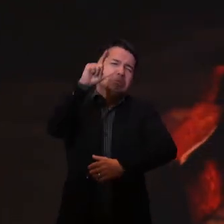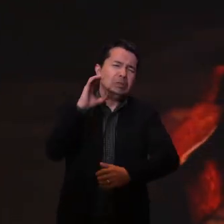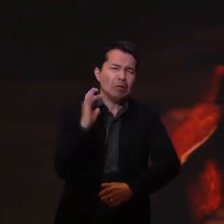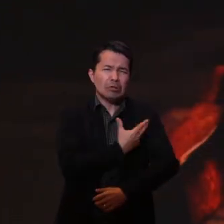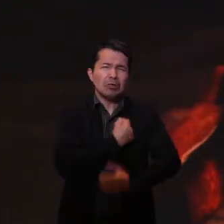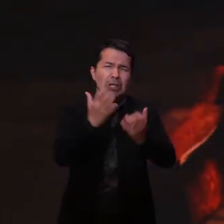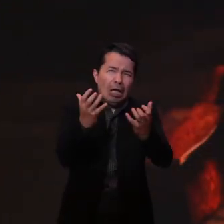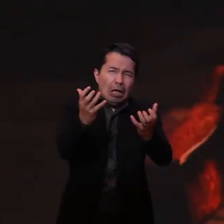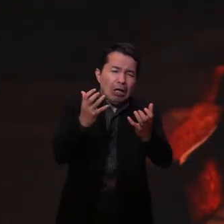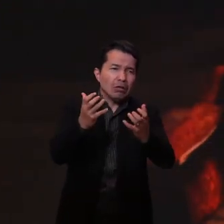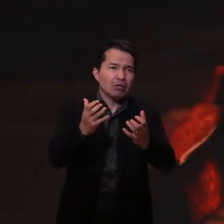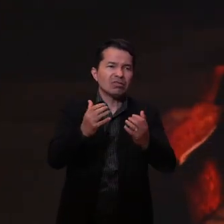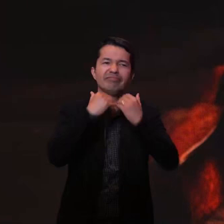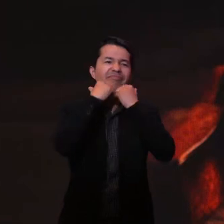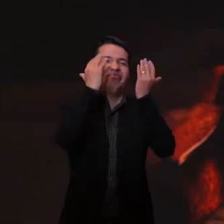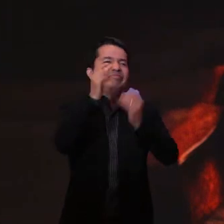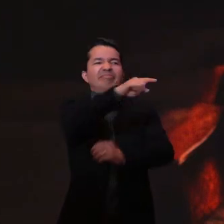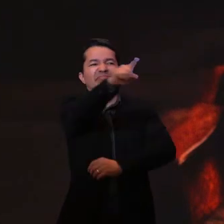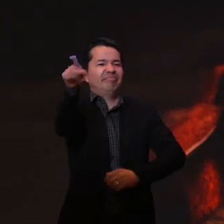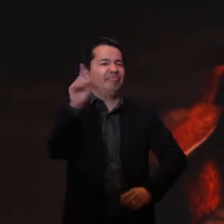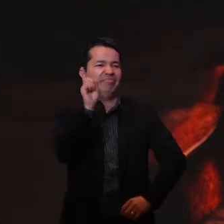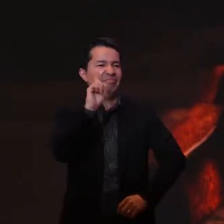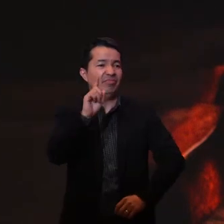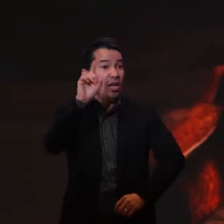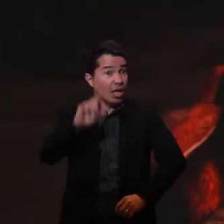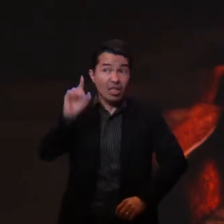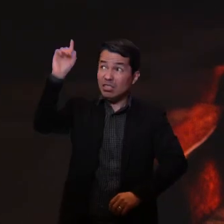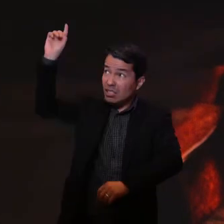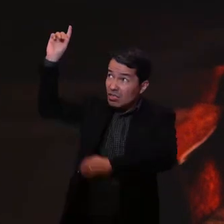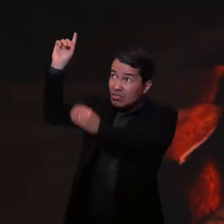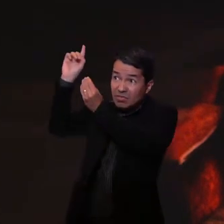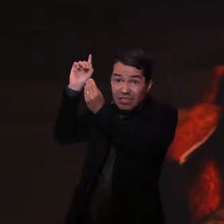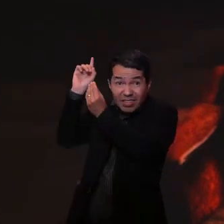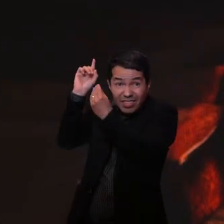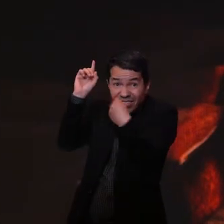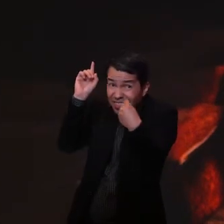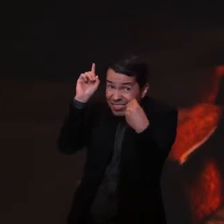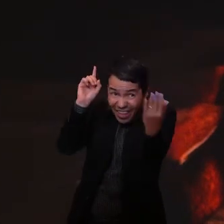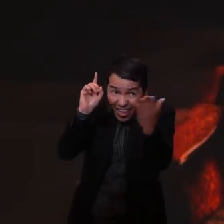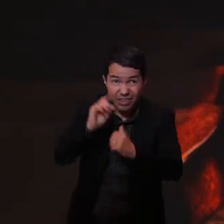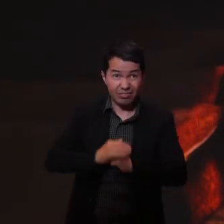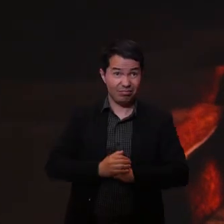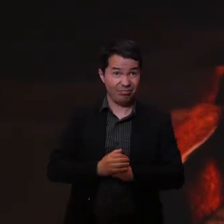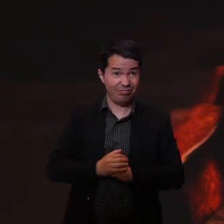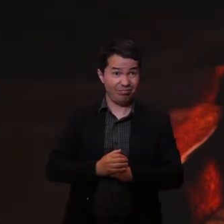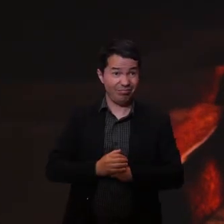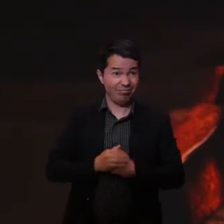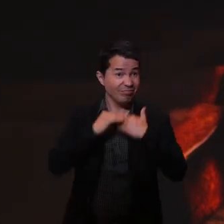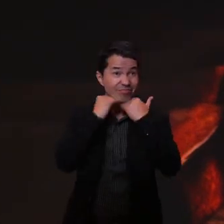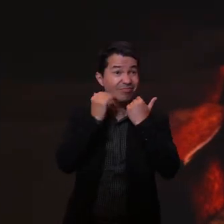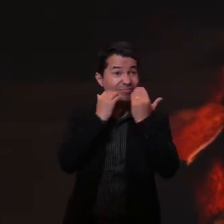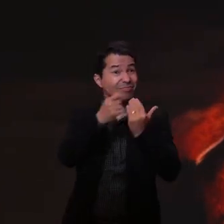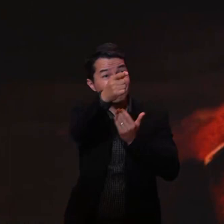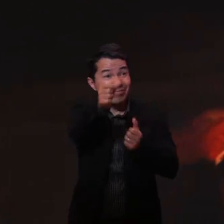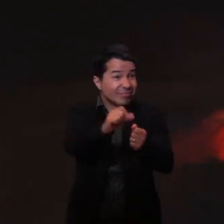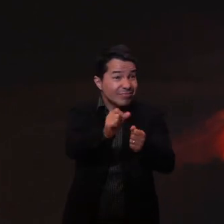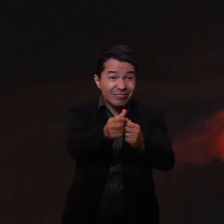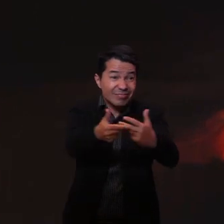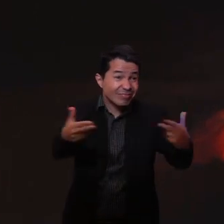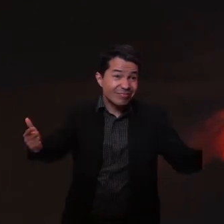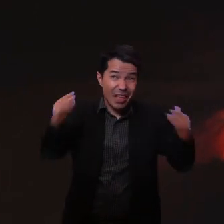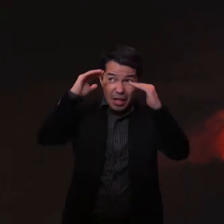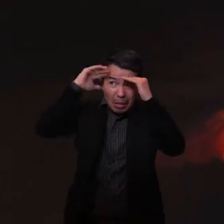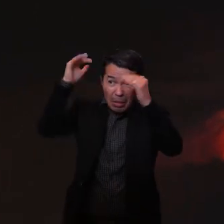E a Bíblia vai nos mostrar que não existe mérito ou esforço humano que seja capaz de alcançar